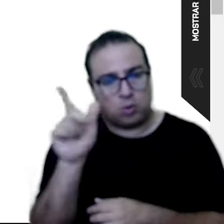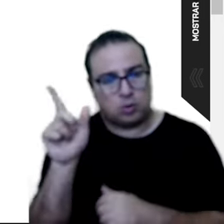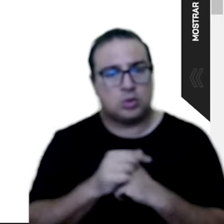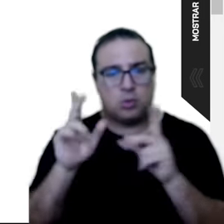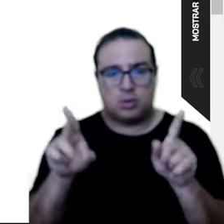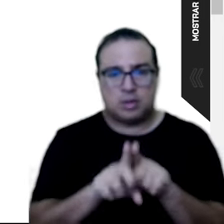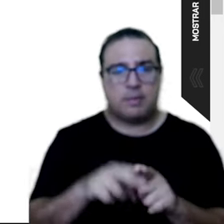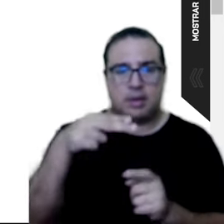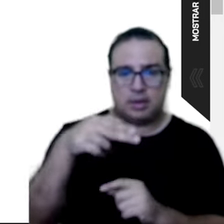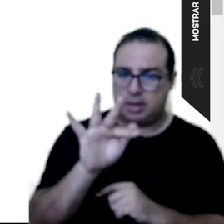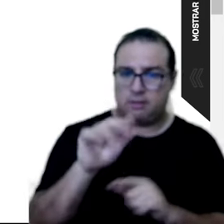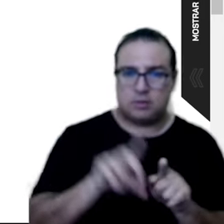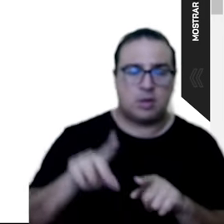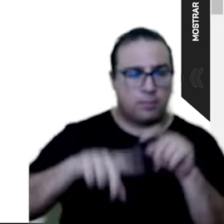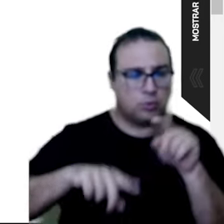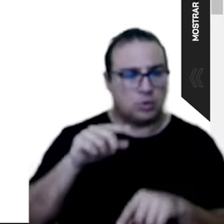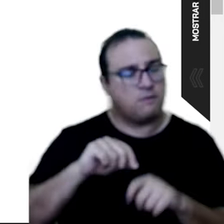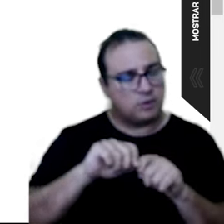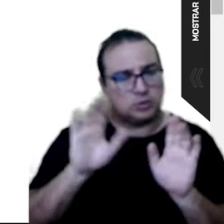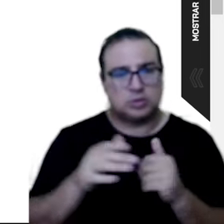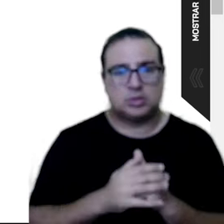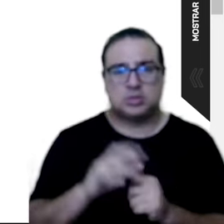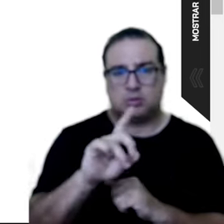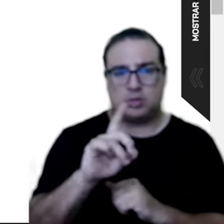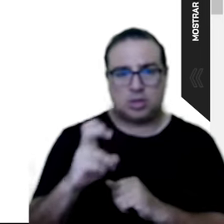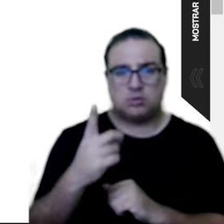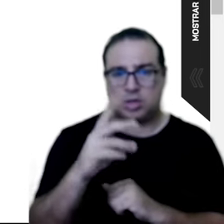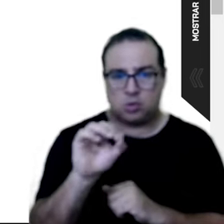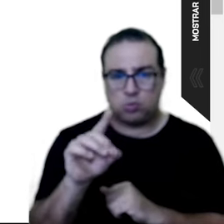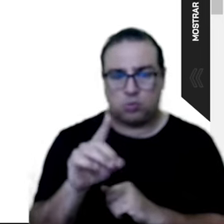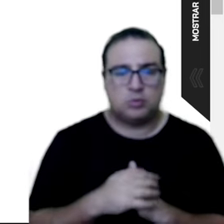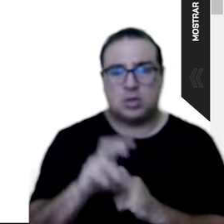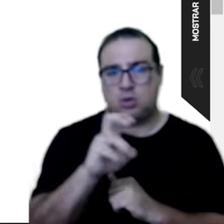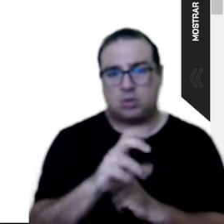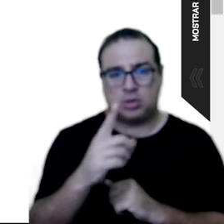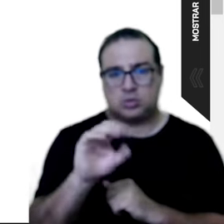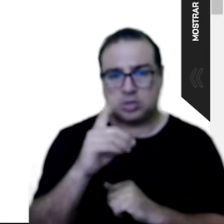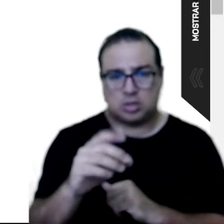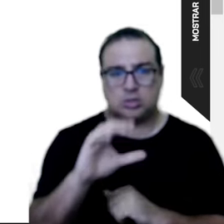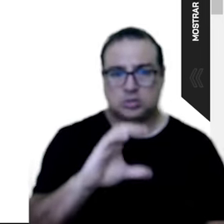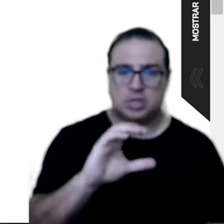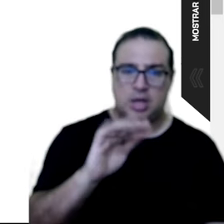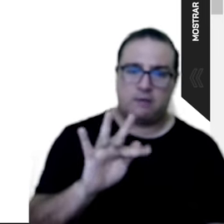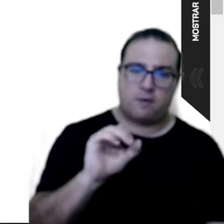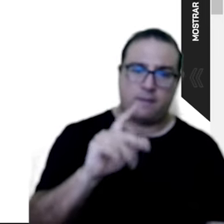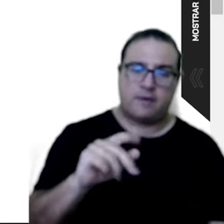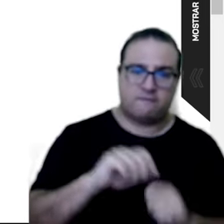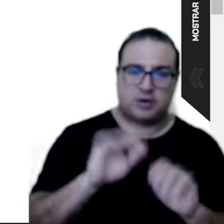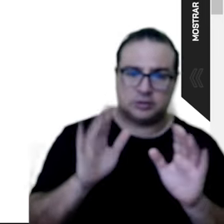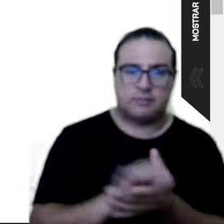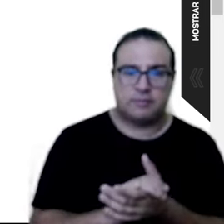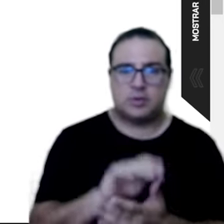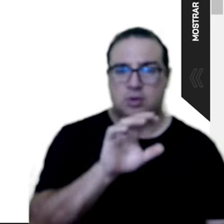outros do mesma nota fiscal são produtos que eu faço 5101 5101 cfop de venda de produto que eu